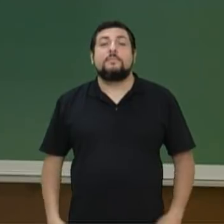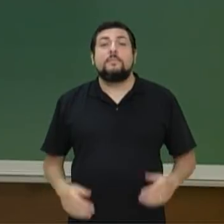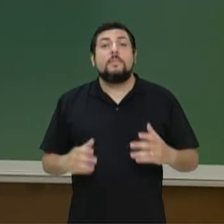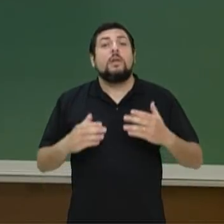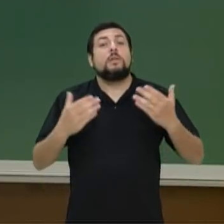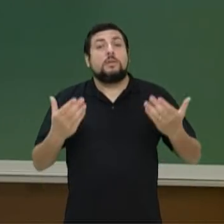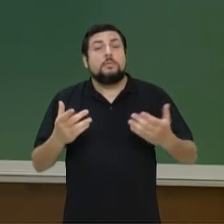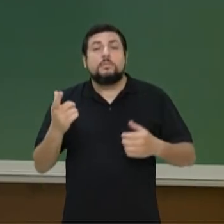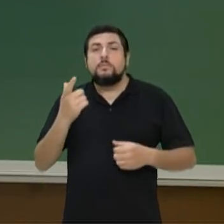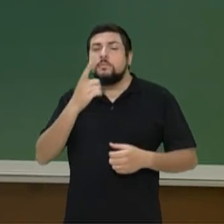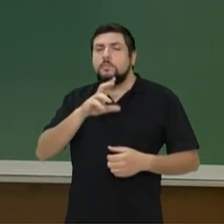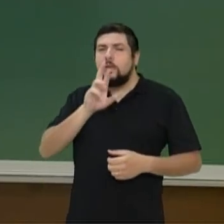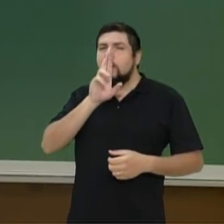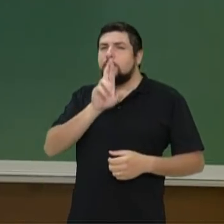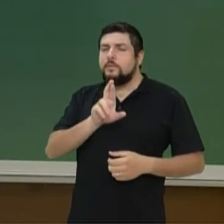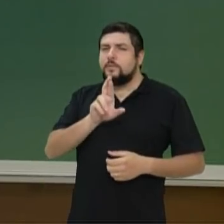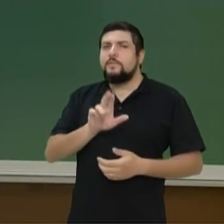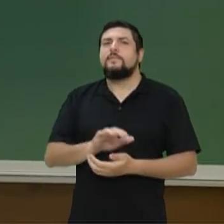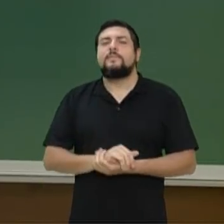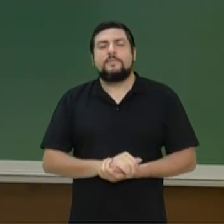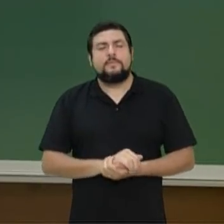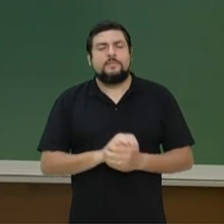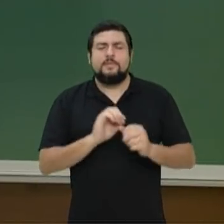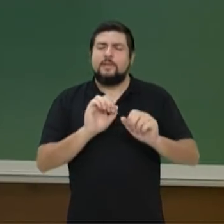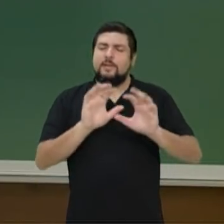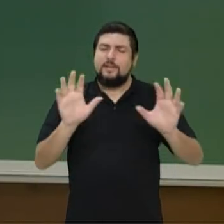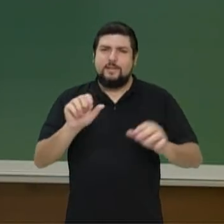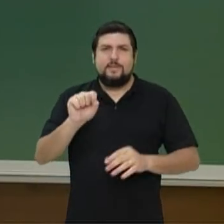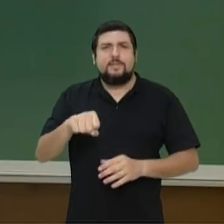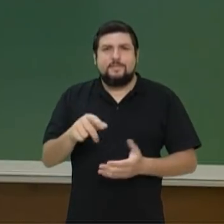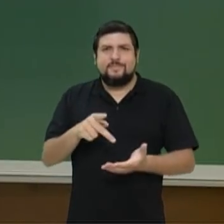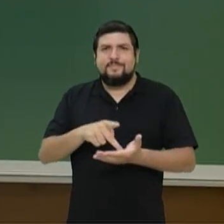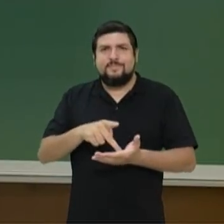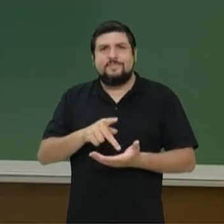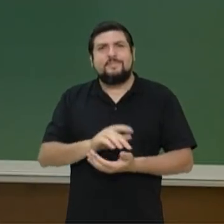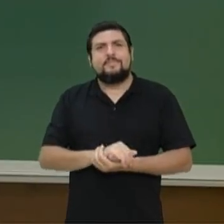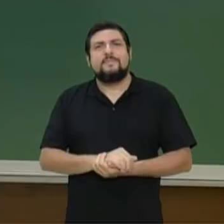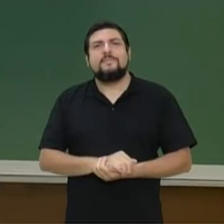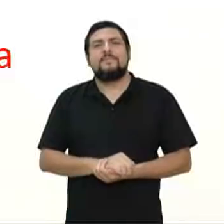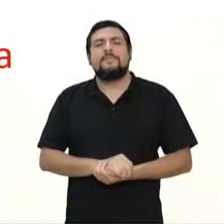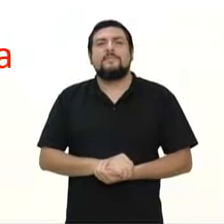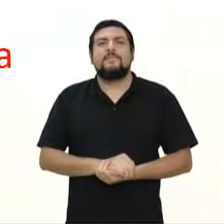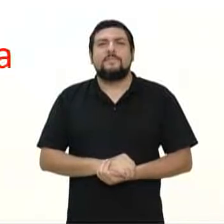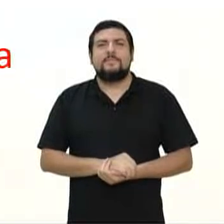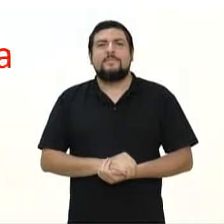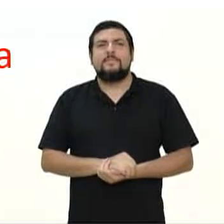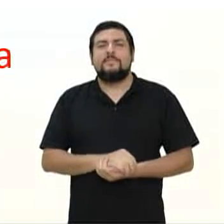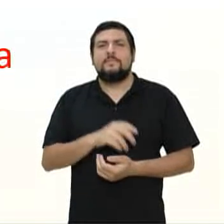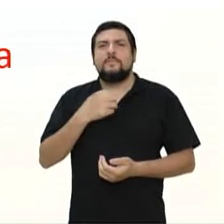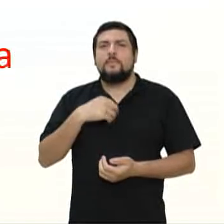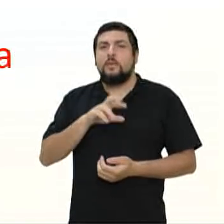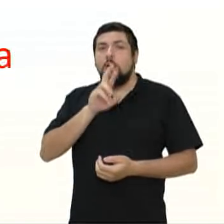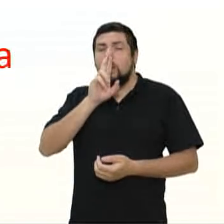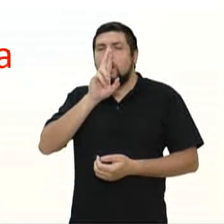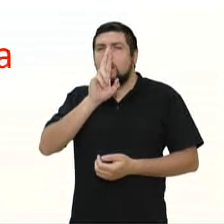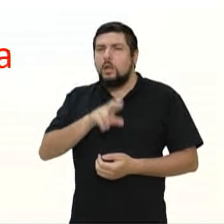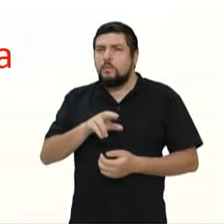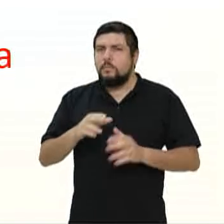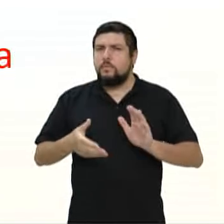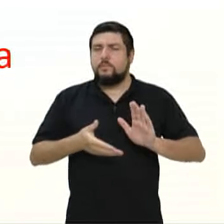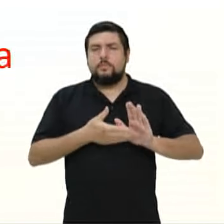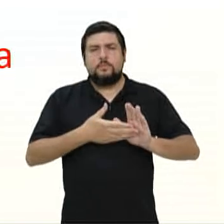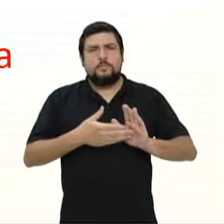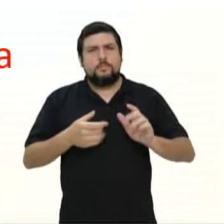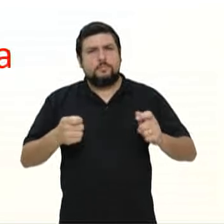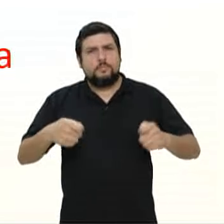E então, conseguiram responder? Claro que sim, não é mesmo? Vamos ver? Resposta possível, né? Por